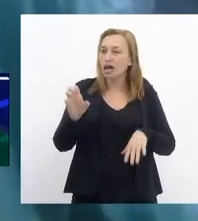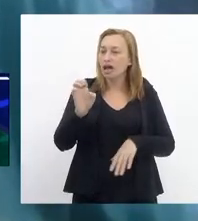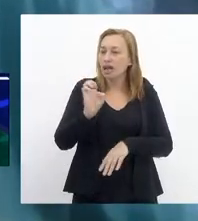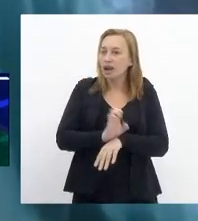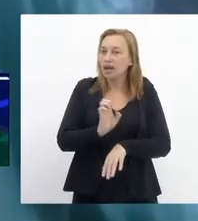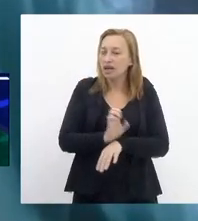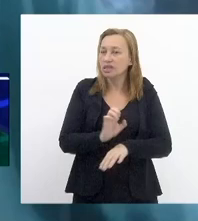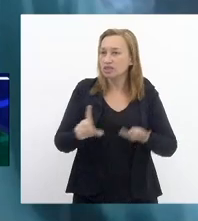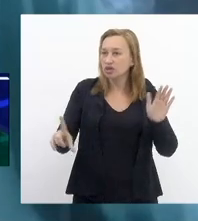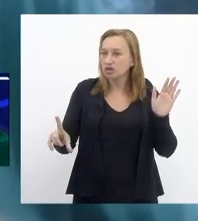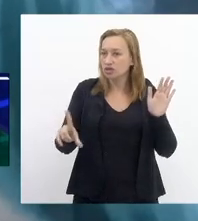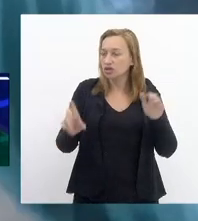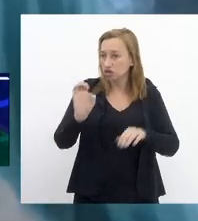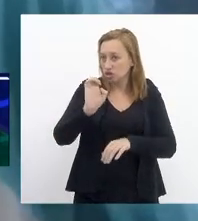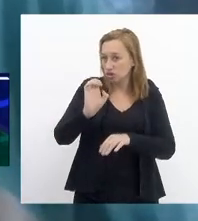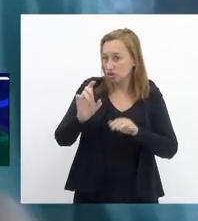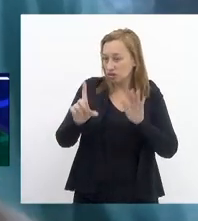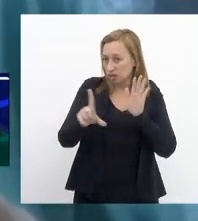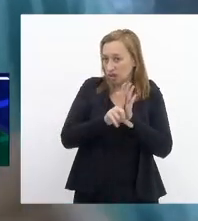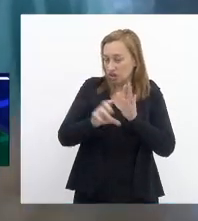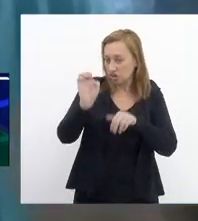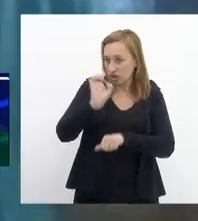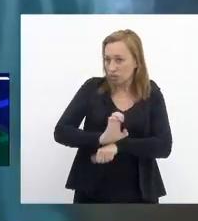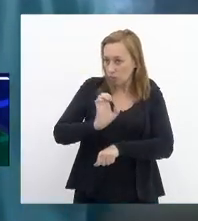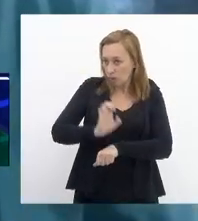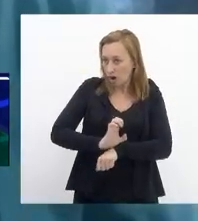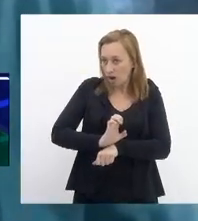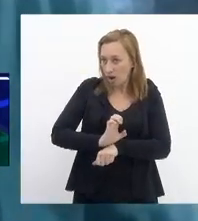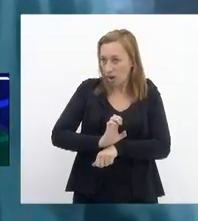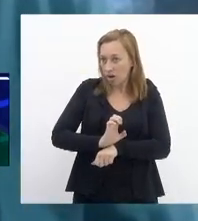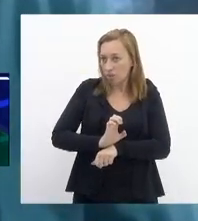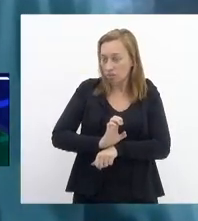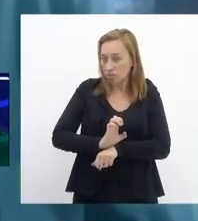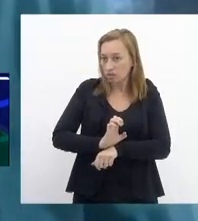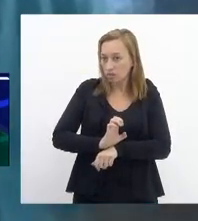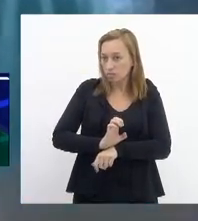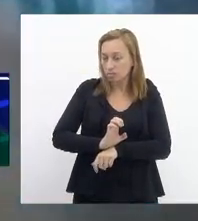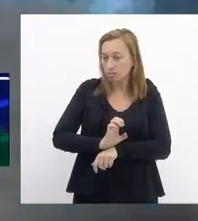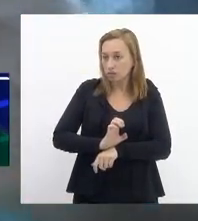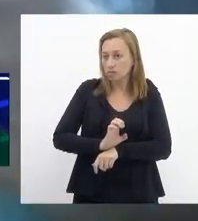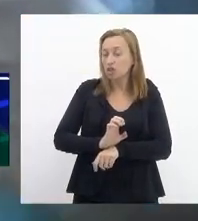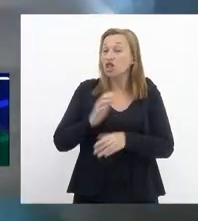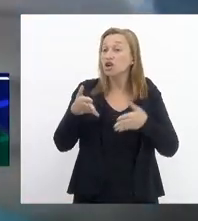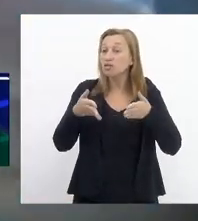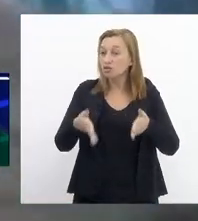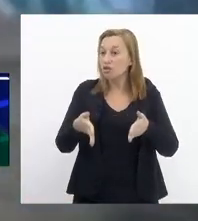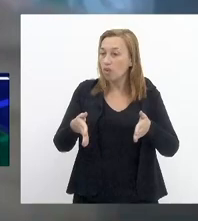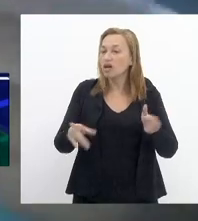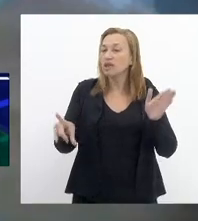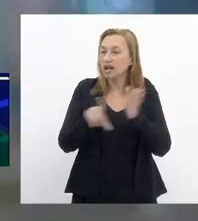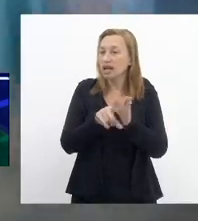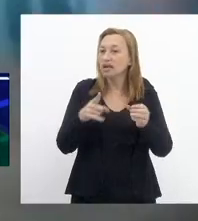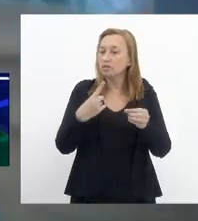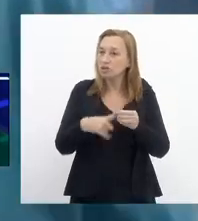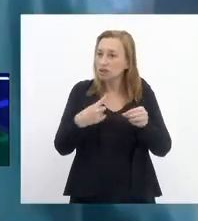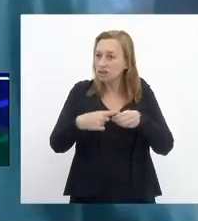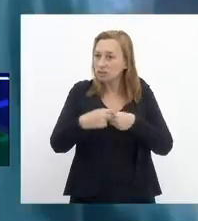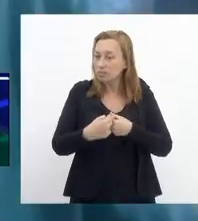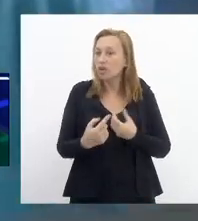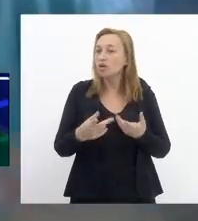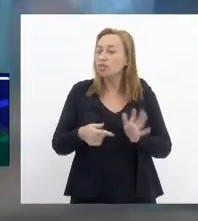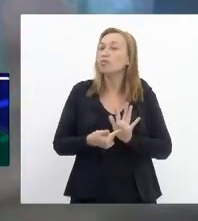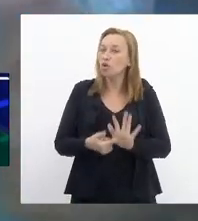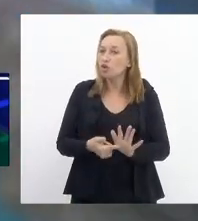até de economia circular, e foca na questão municipal. Então, coloca que o município tem que